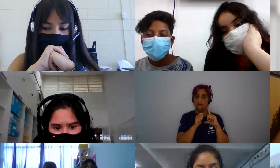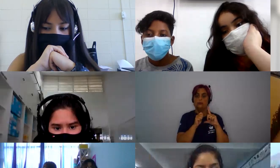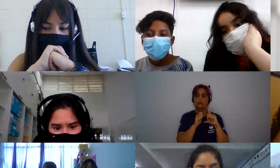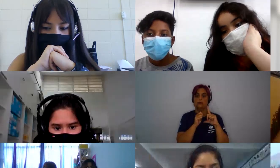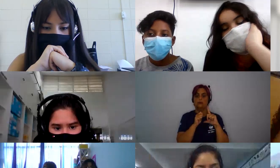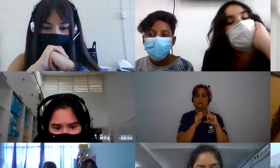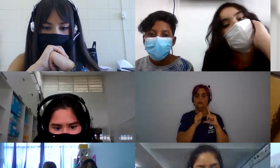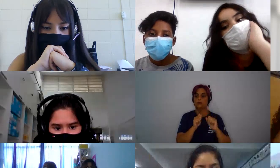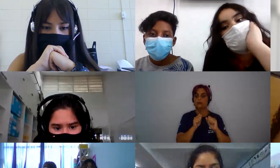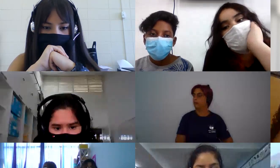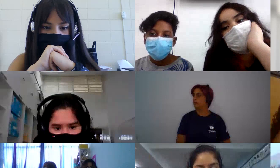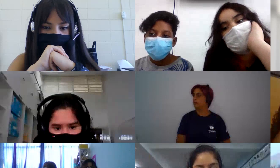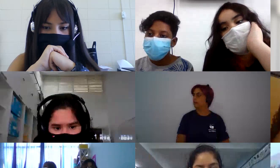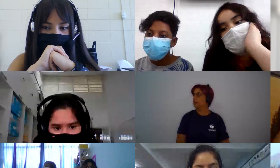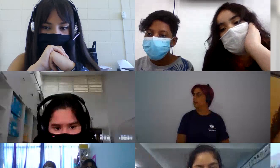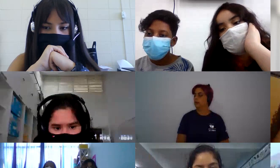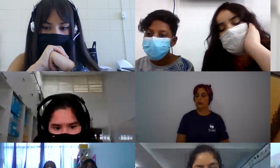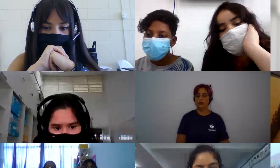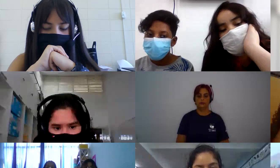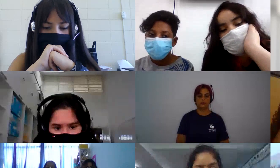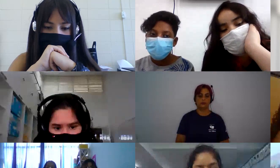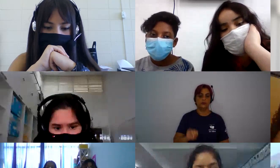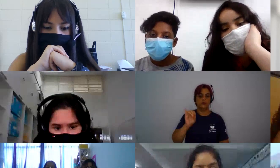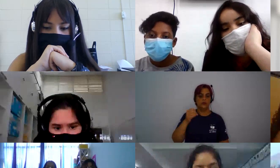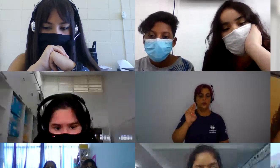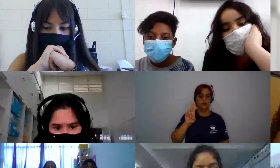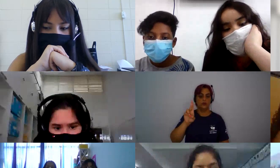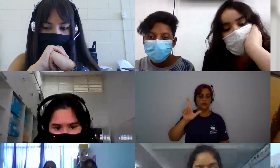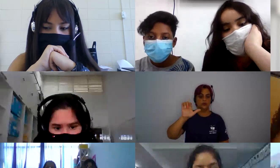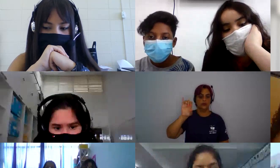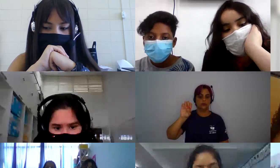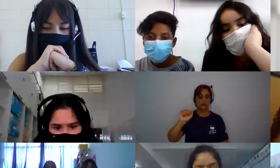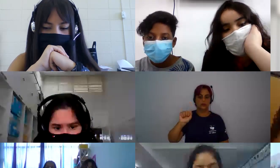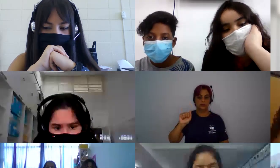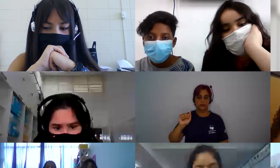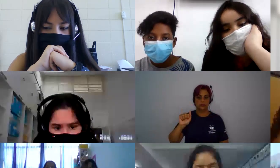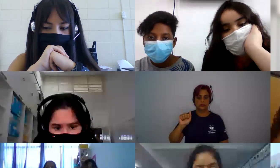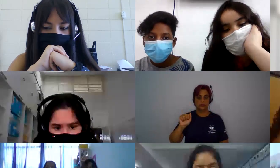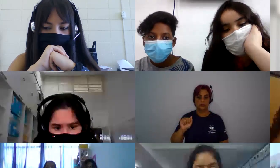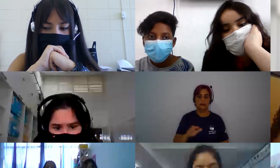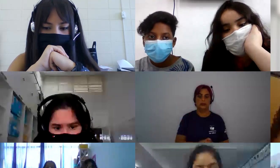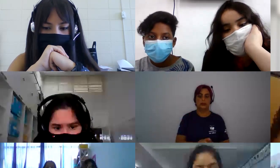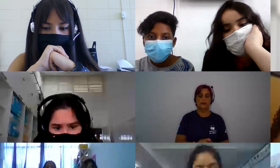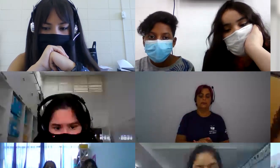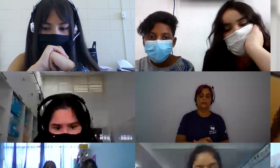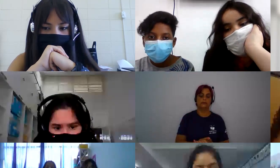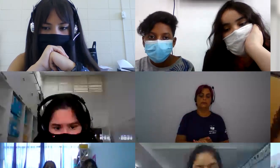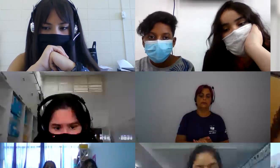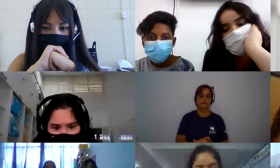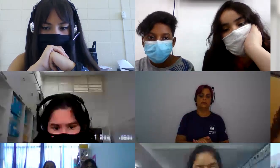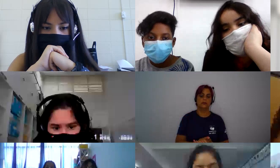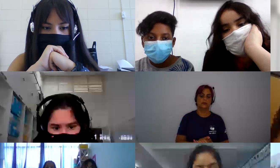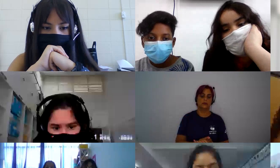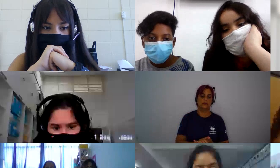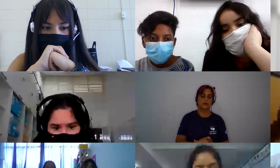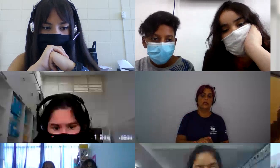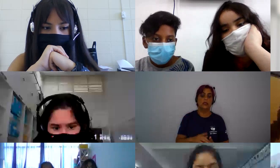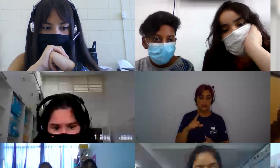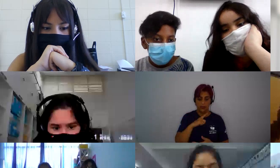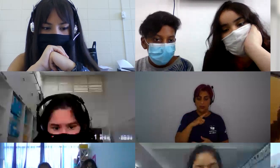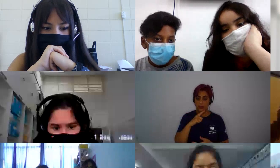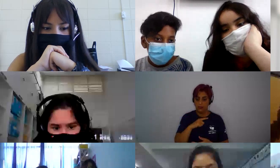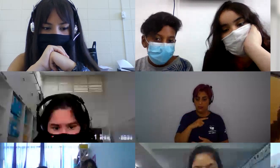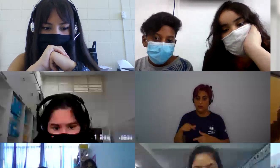O Igor não conseguiu resolver, senão vem Júlia. Júlia, enquanto o Igor está pensando ali, resolvendo o problema técnico, Julinha, tem